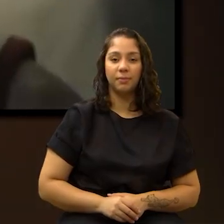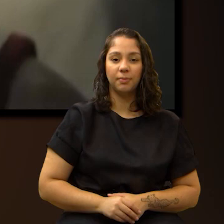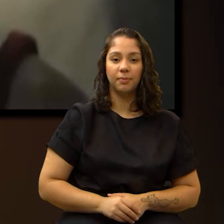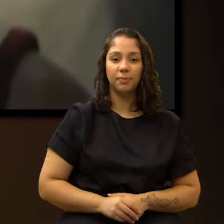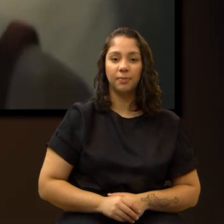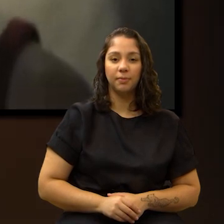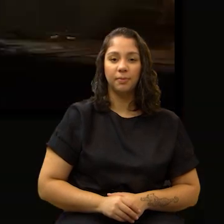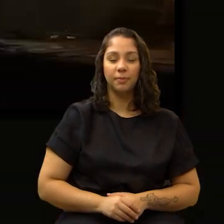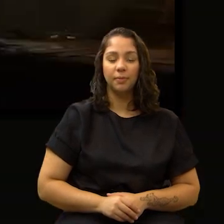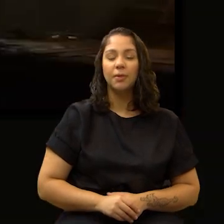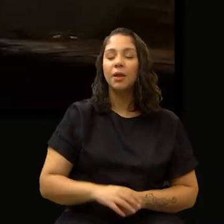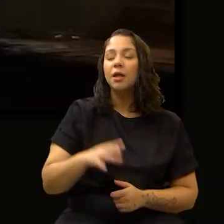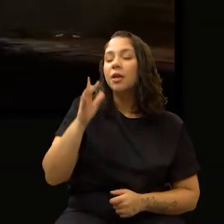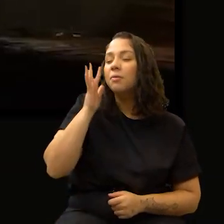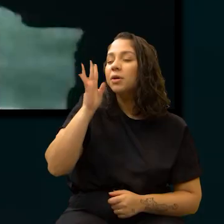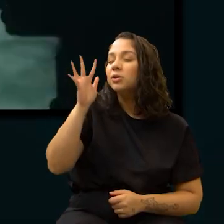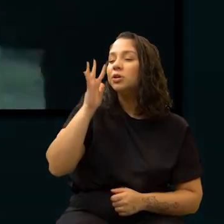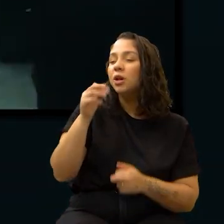Ele permitiu isso?